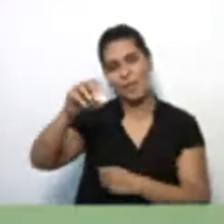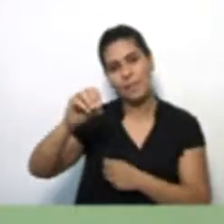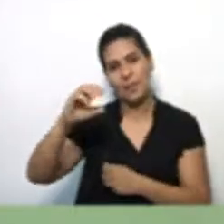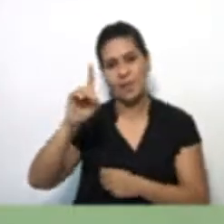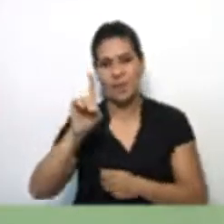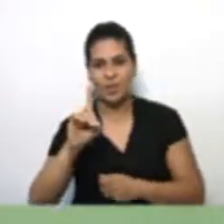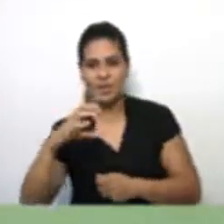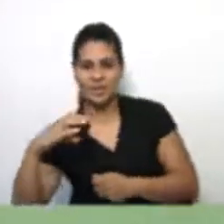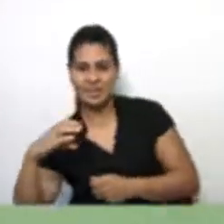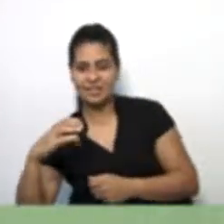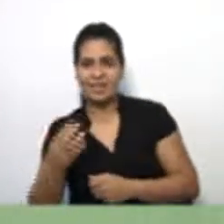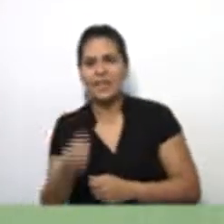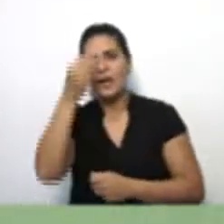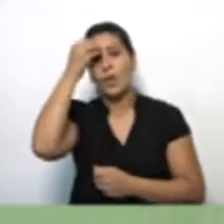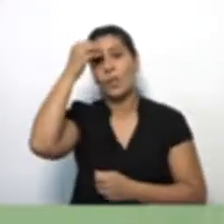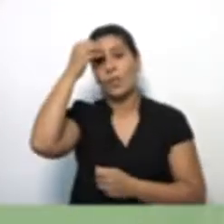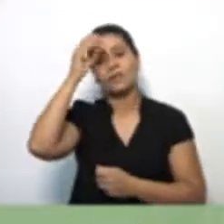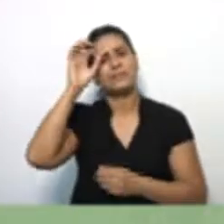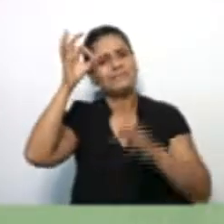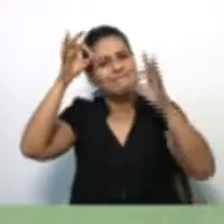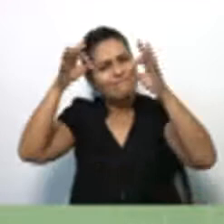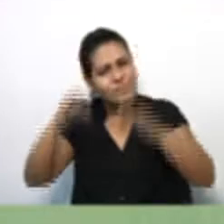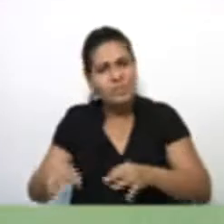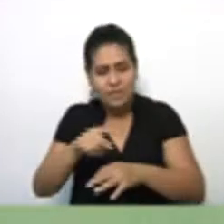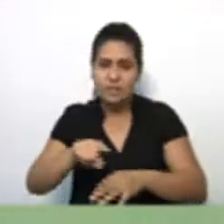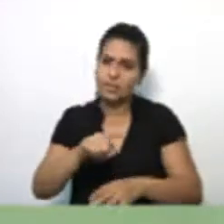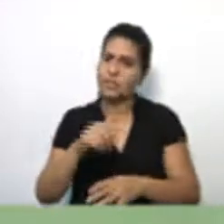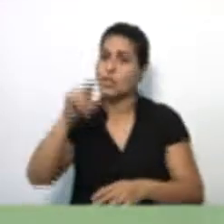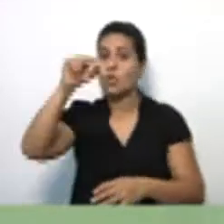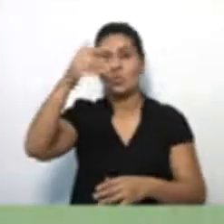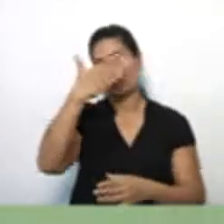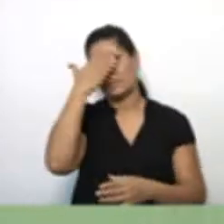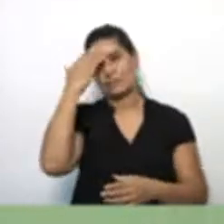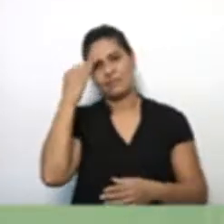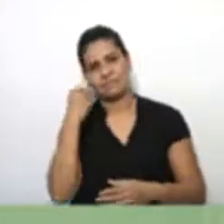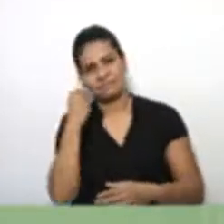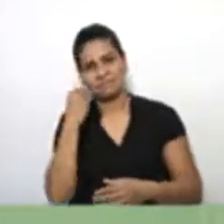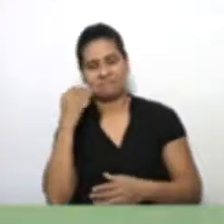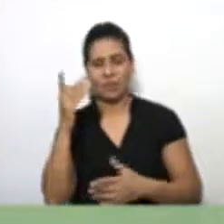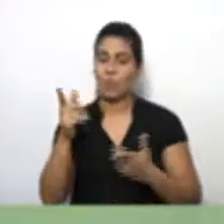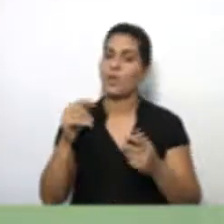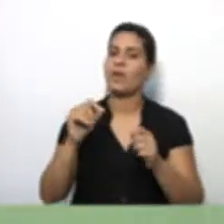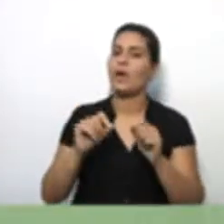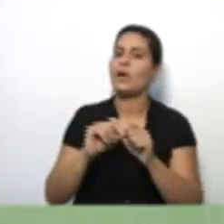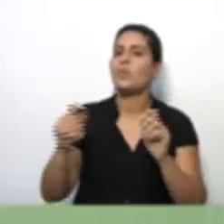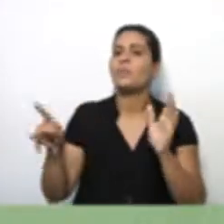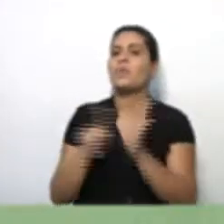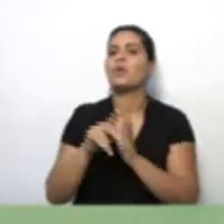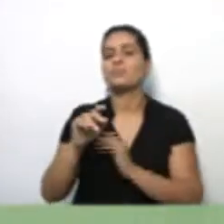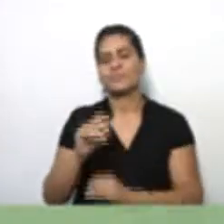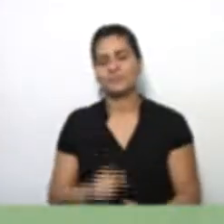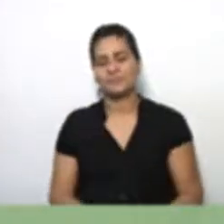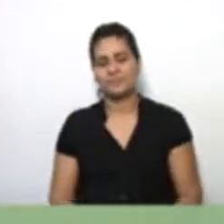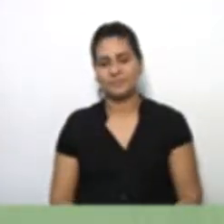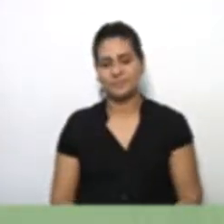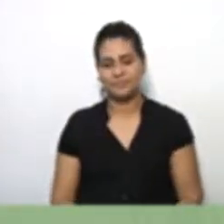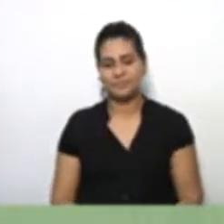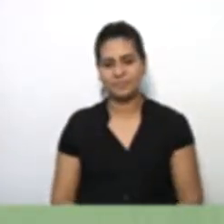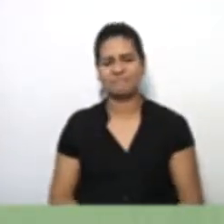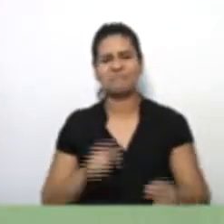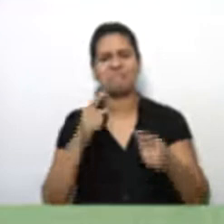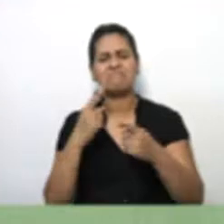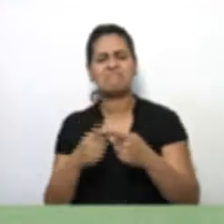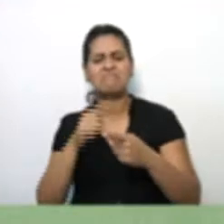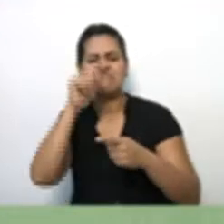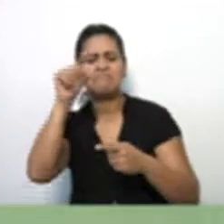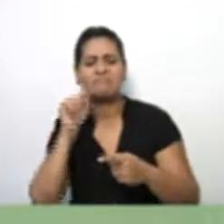mostrei para você, né? Que eu tenho certeza que você nunca mais vai esquecer essa função administrativa. Vamos para mais um slide aqui. Por que então